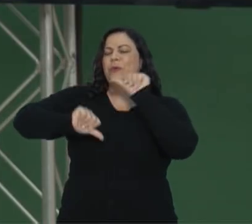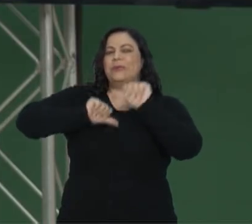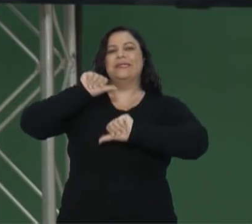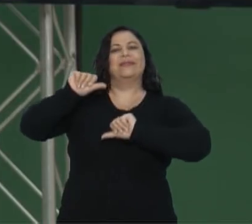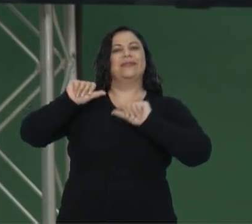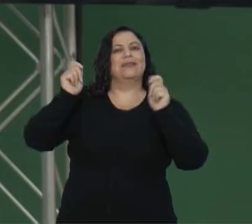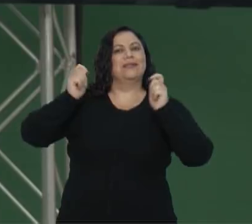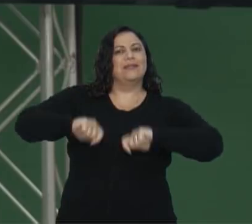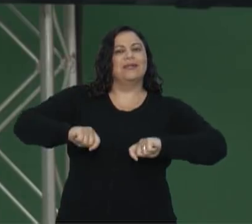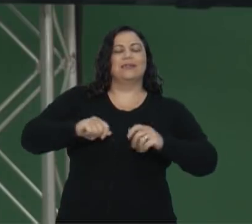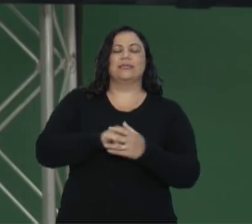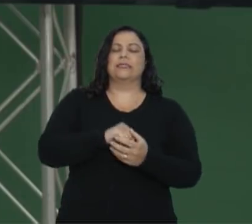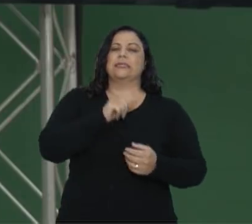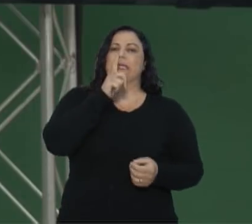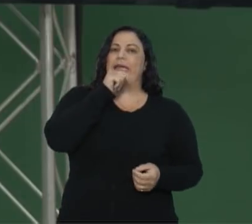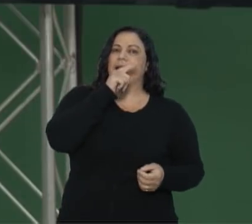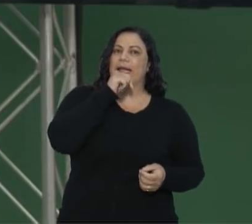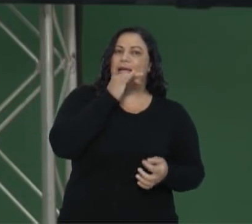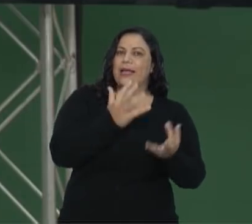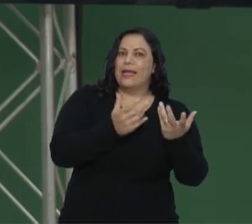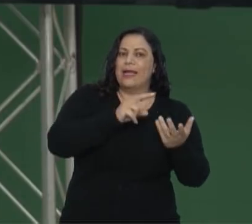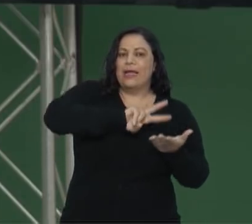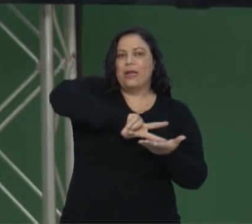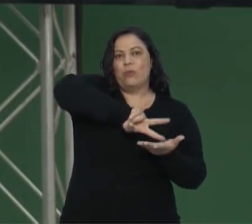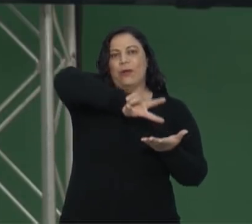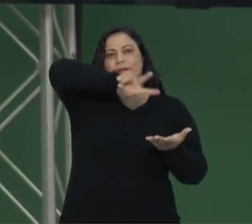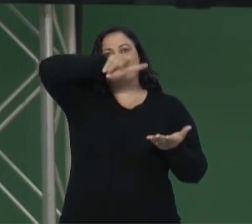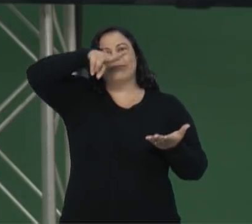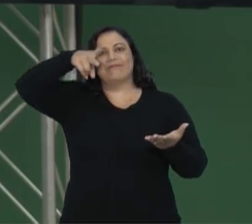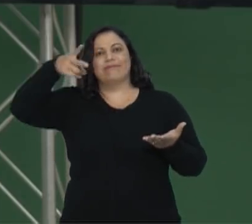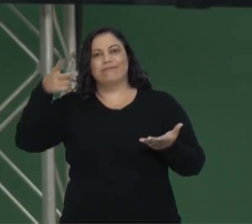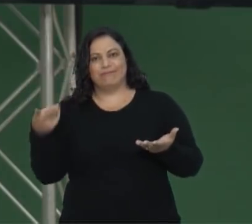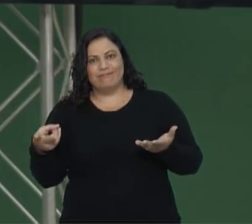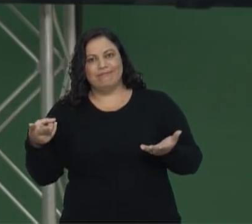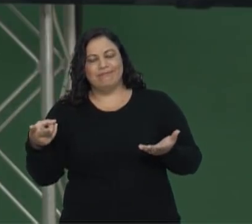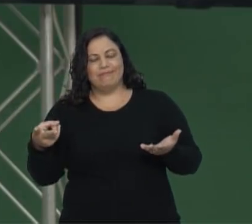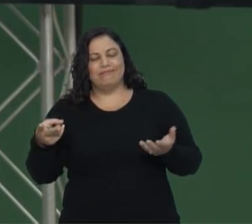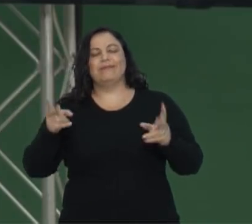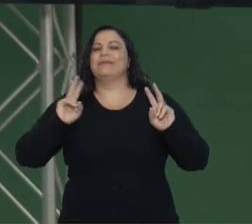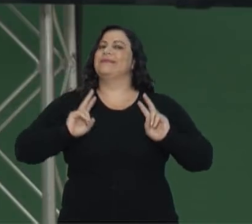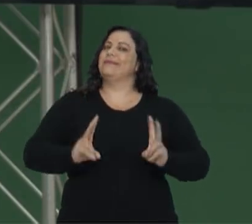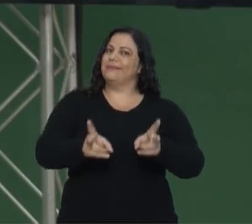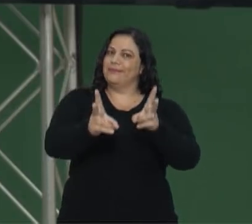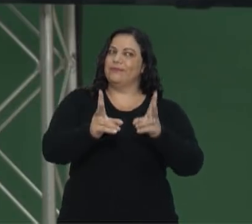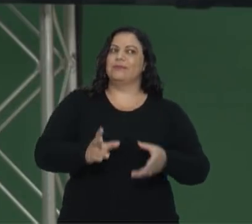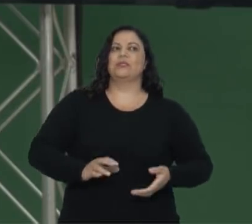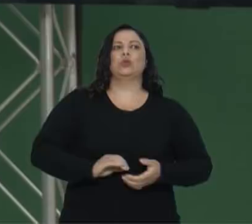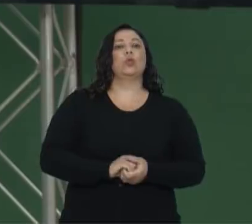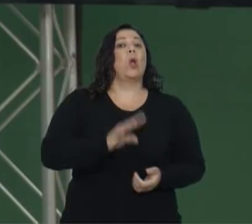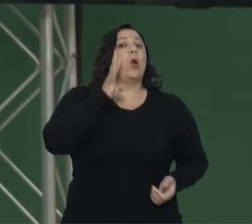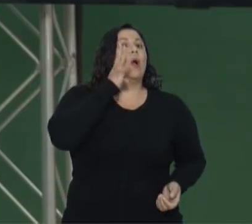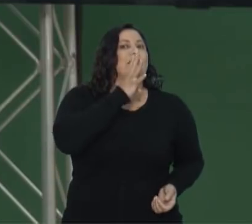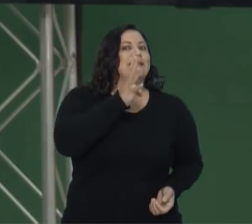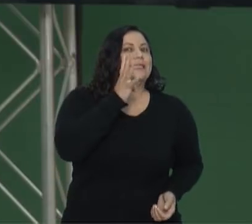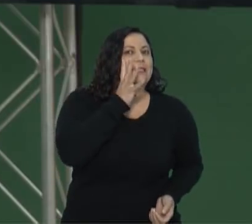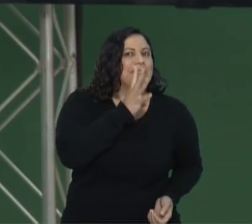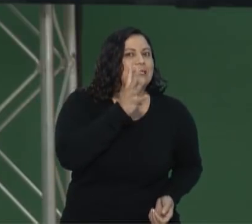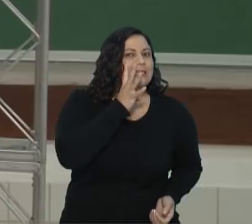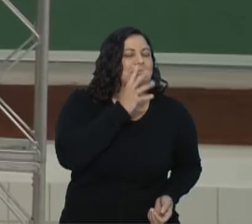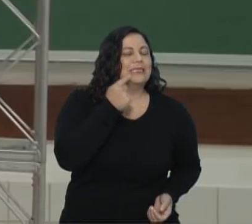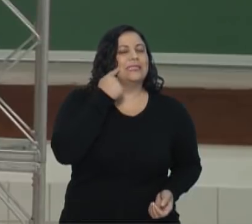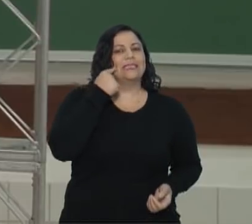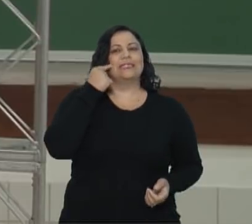a água, eu passo do líquido para o gasoso. Então, vamos continuar? olha que legal que eu trouxe para